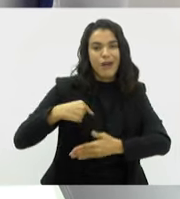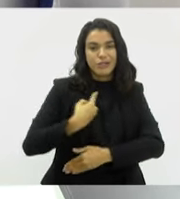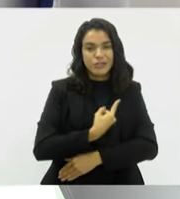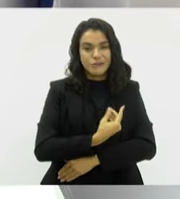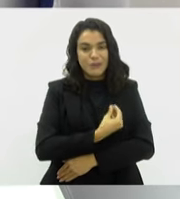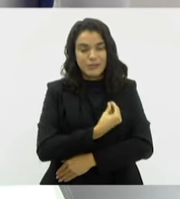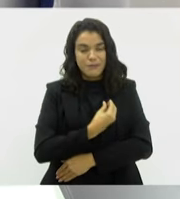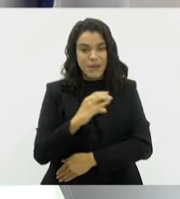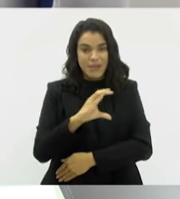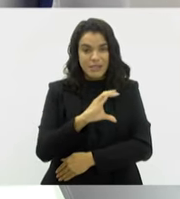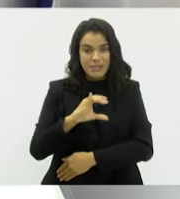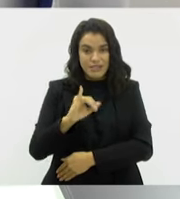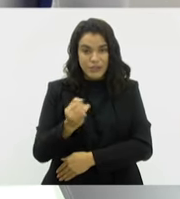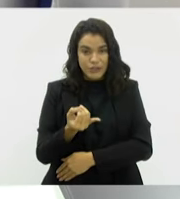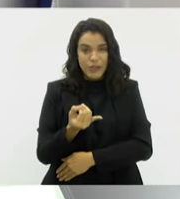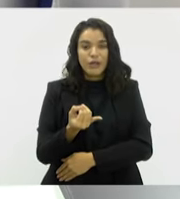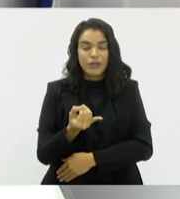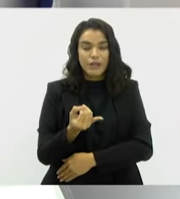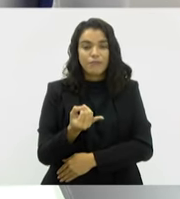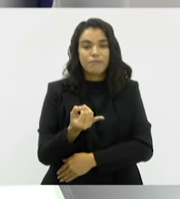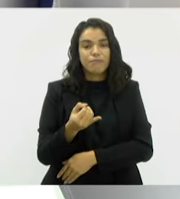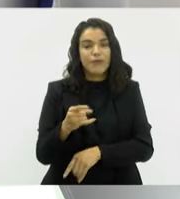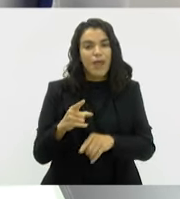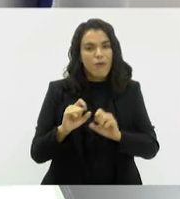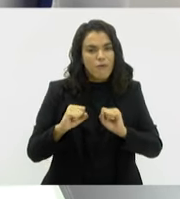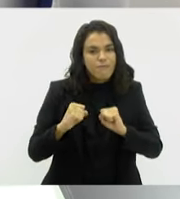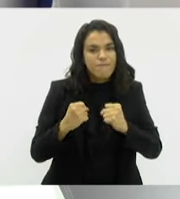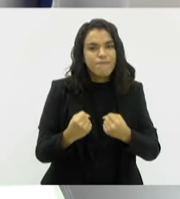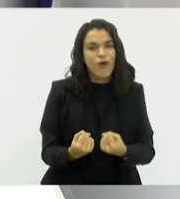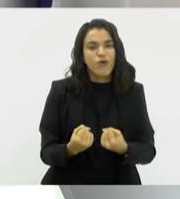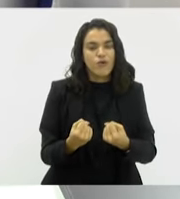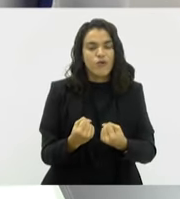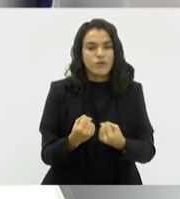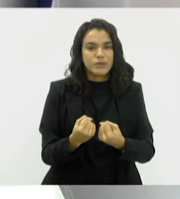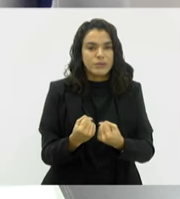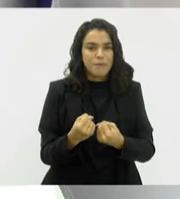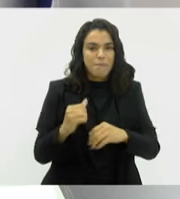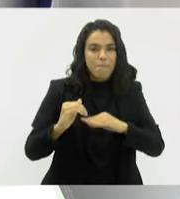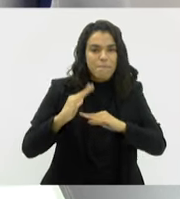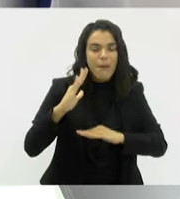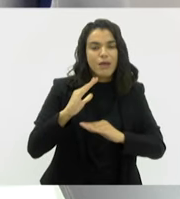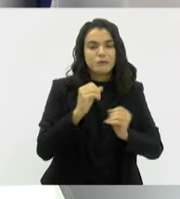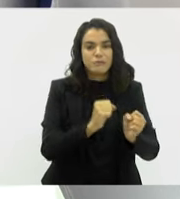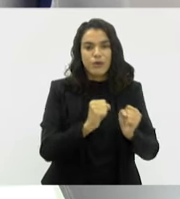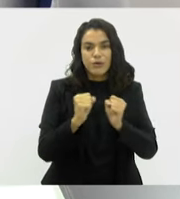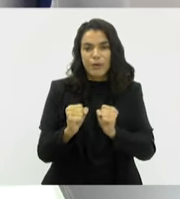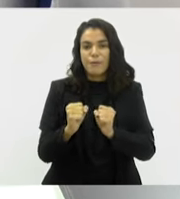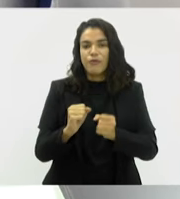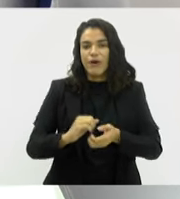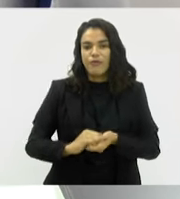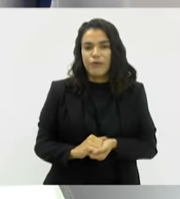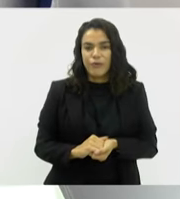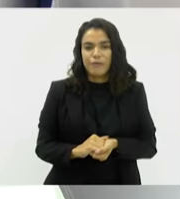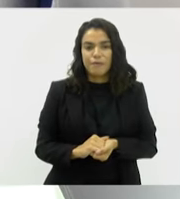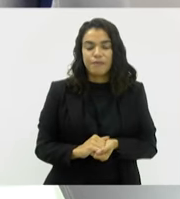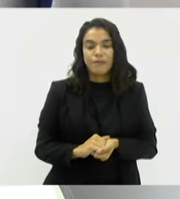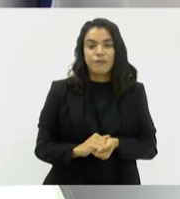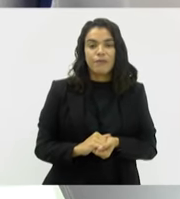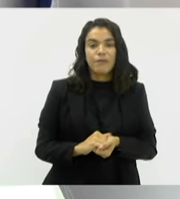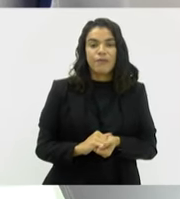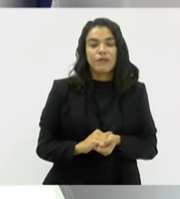CCJ, porque é uma força de trazer mais poder, mais legitimidade para as assembleias